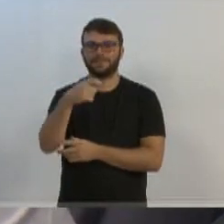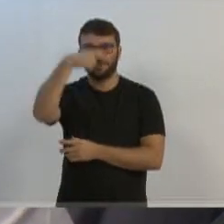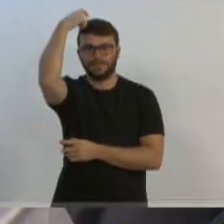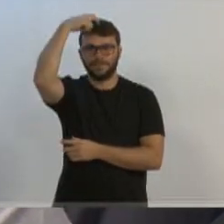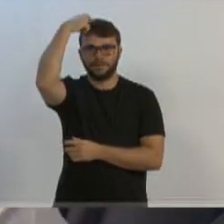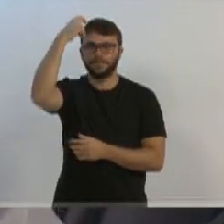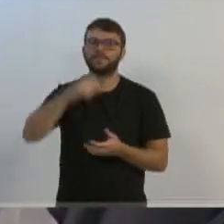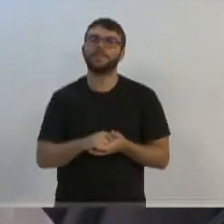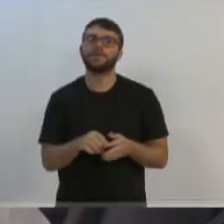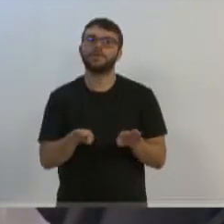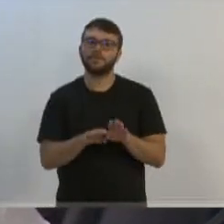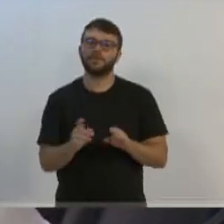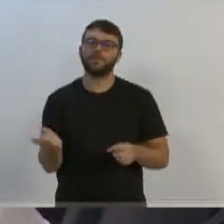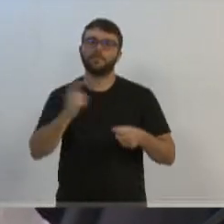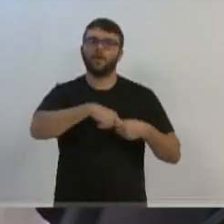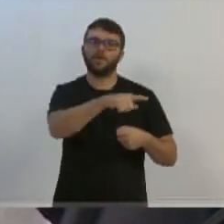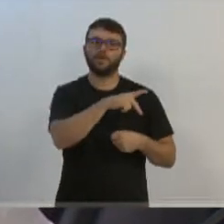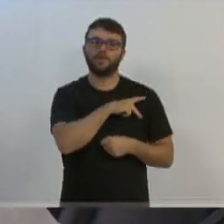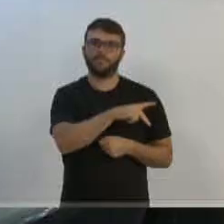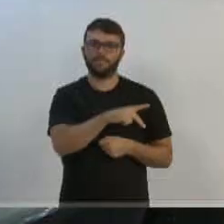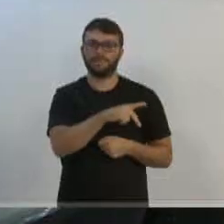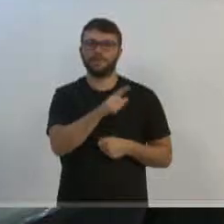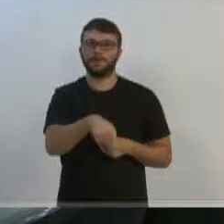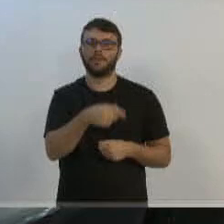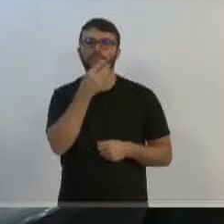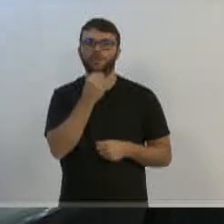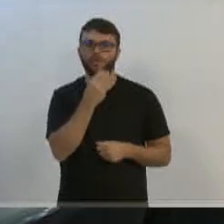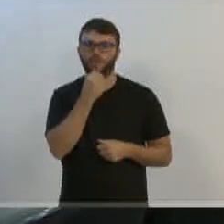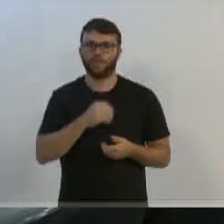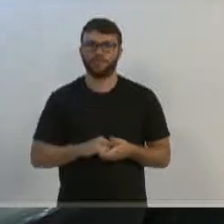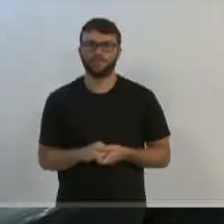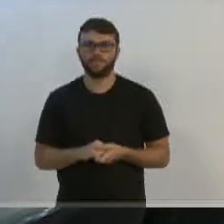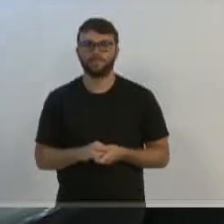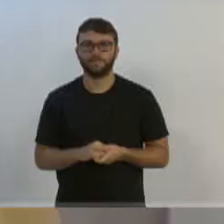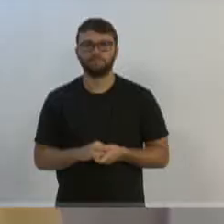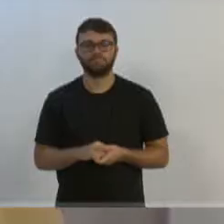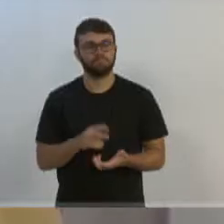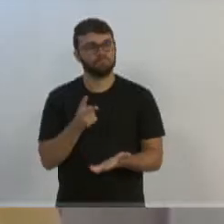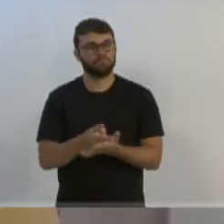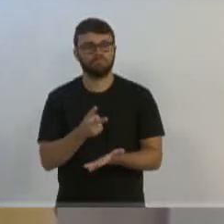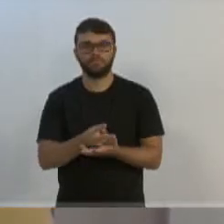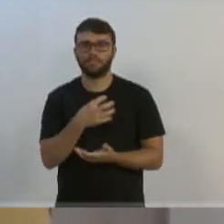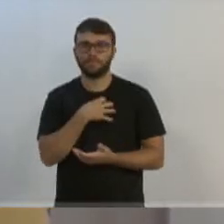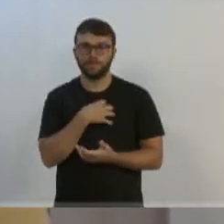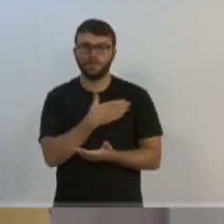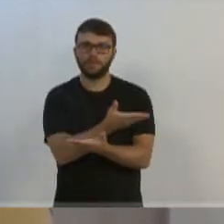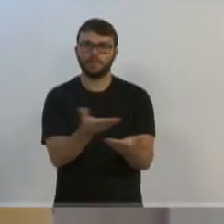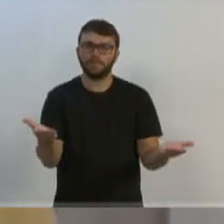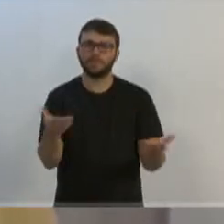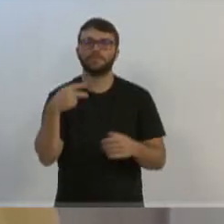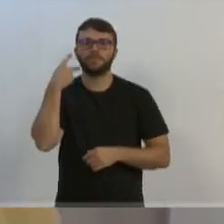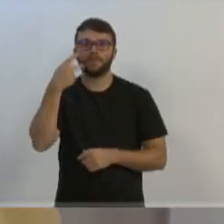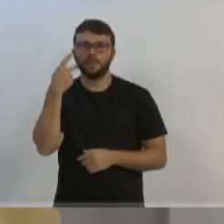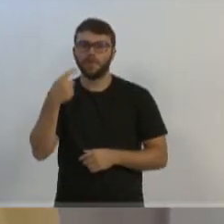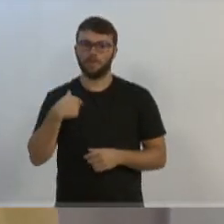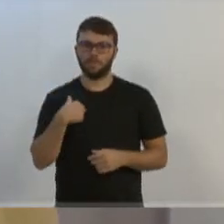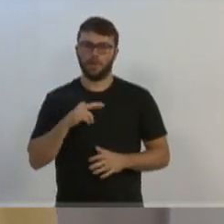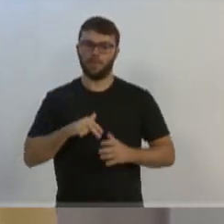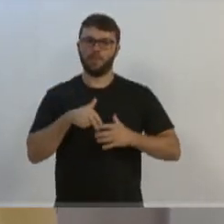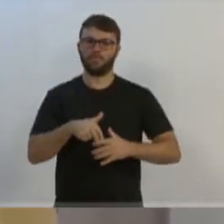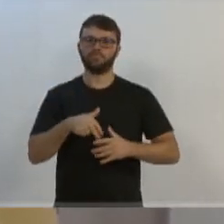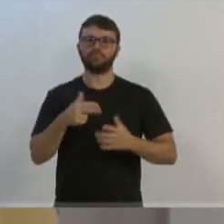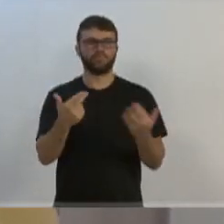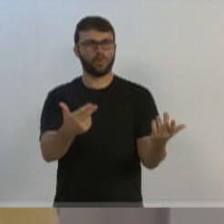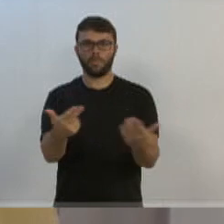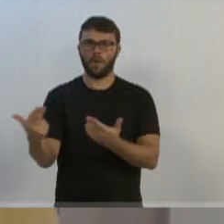mesa para o vereador Bruno Cunha. Da mesma forma, colegas vereadores, meu posicionamento também, vereador Bruno, vai